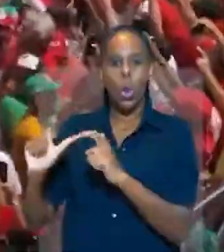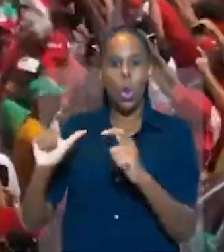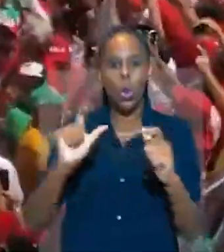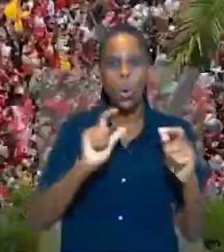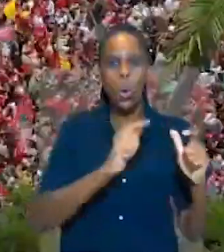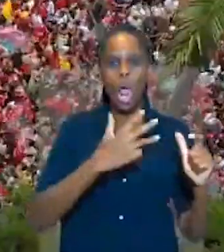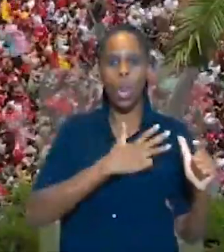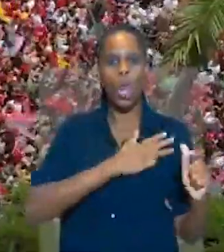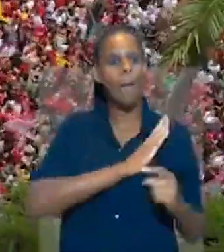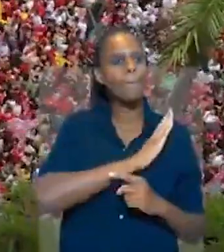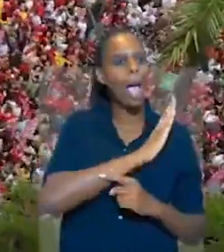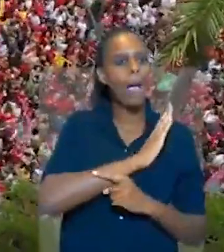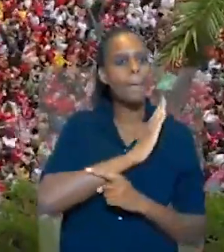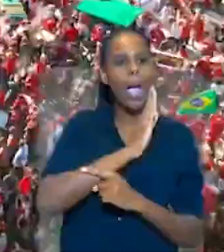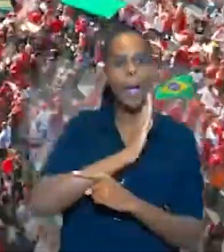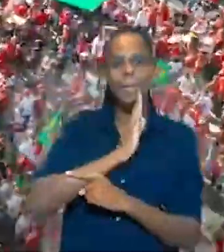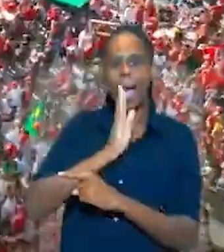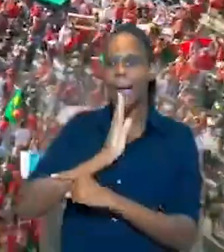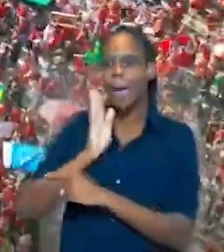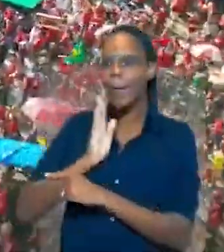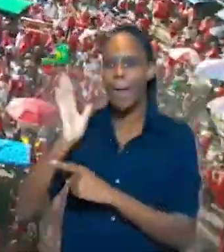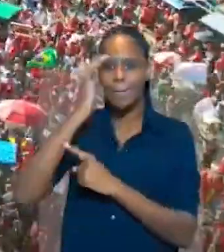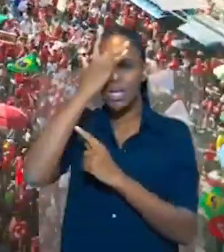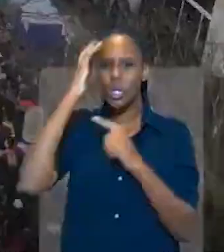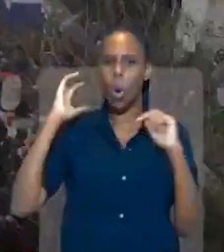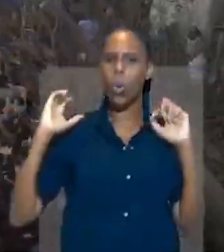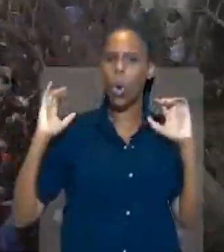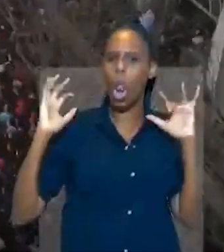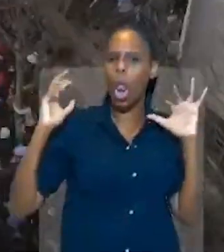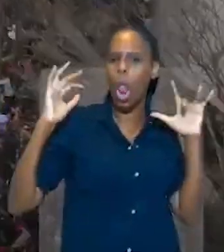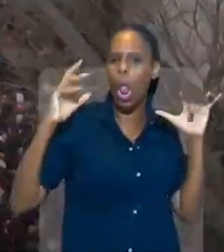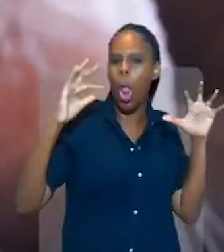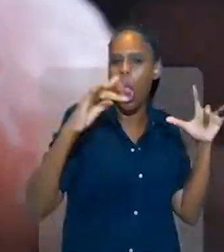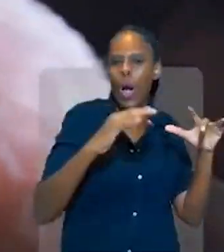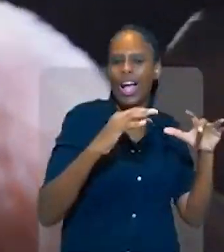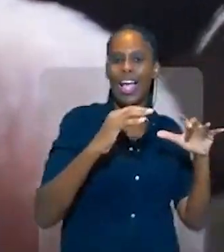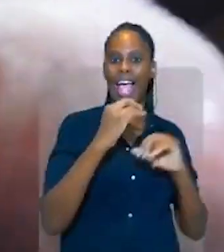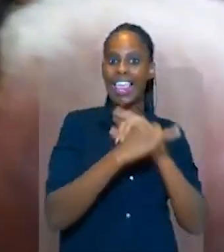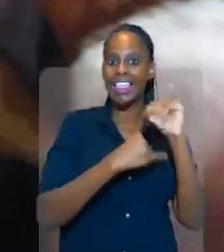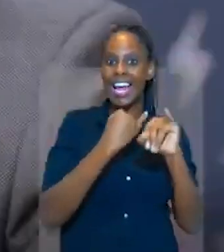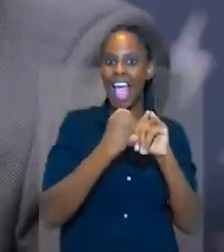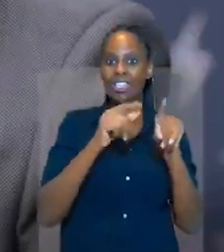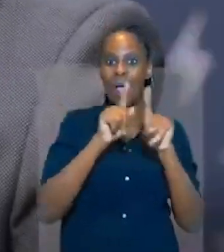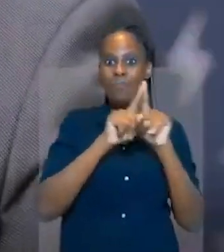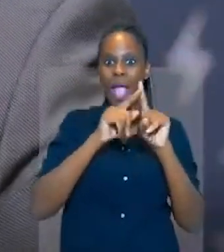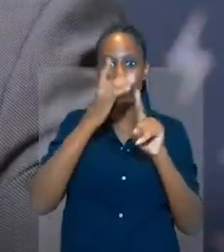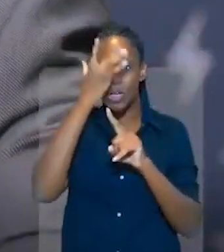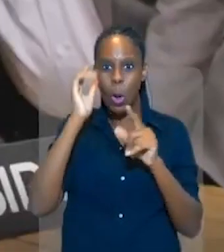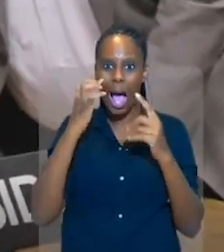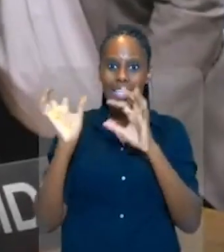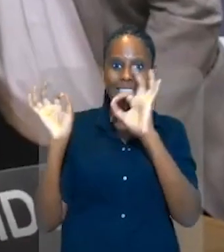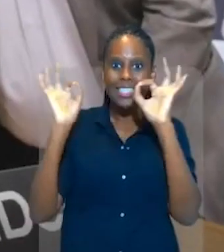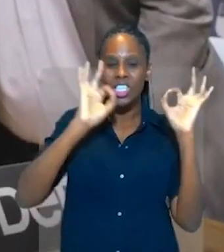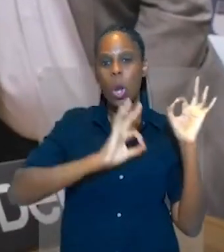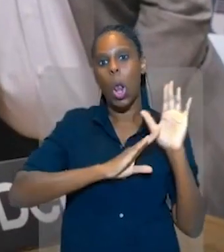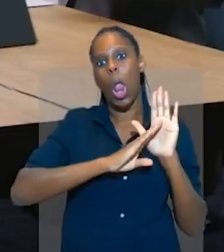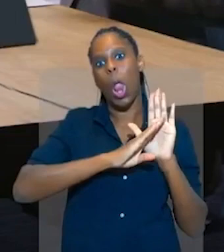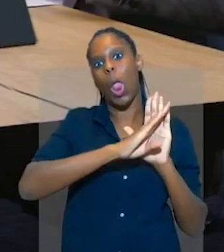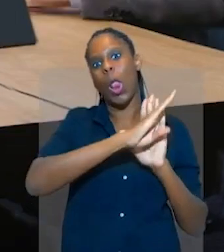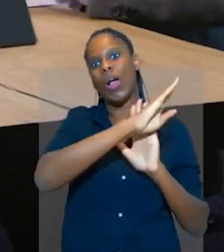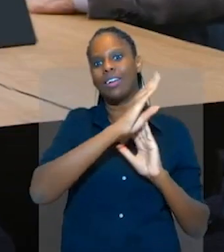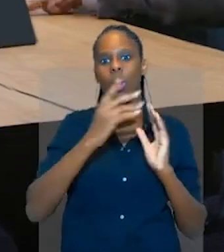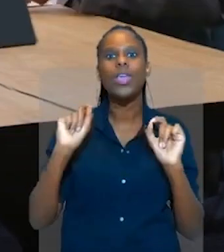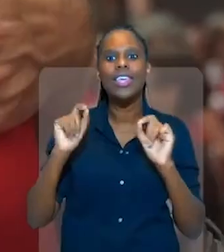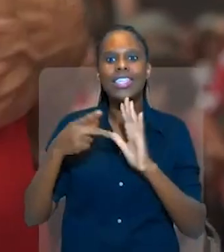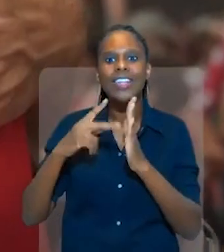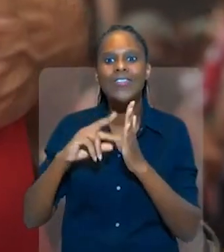Em todo lugar que Lula passa, é assim, gente. Muita gente. Até na internet é recorde de gente. Sabe o que